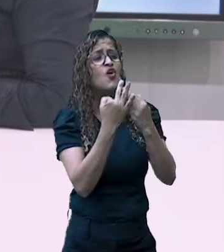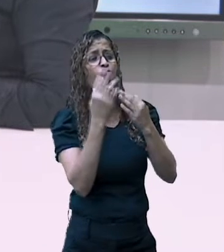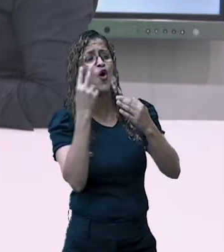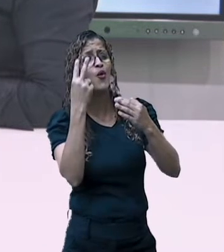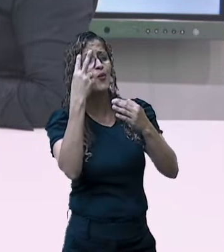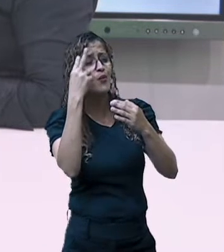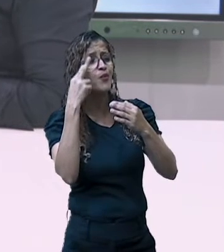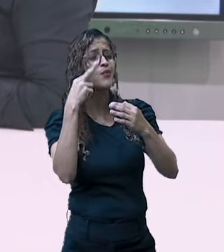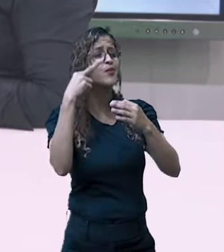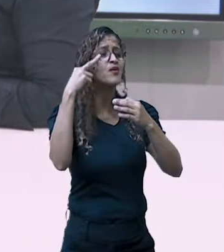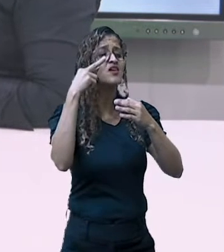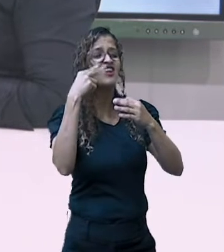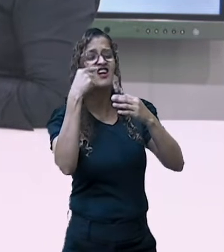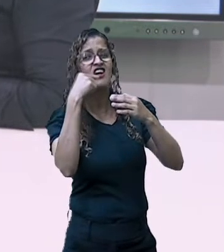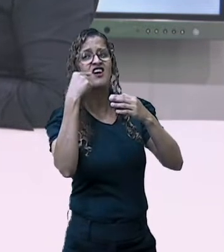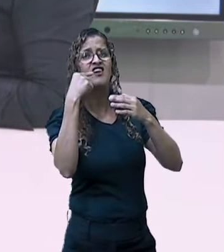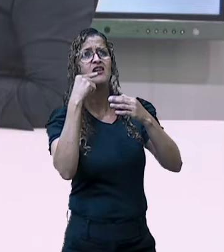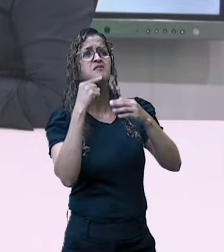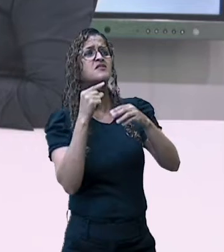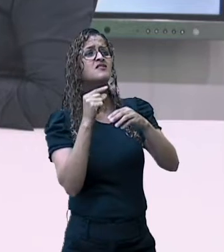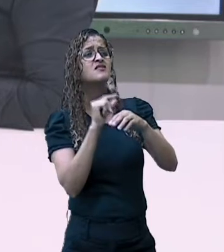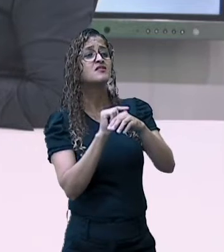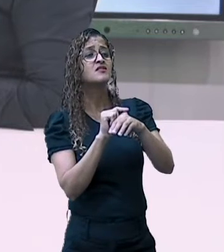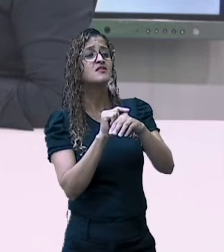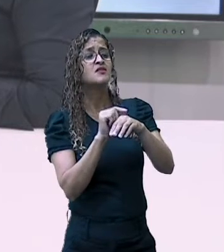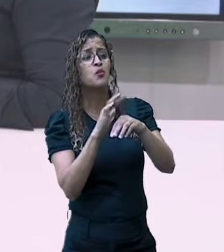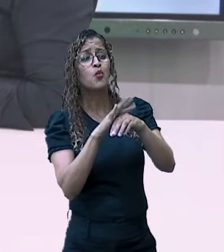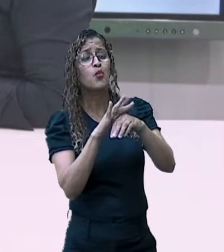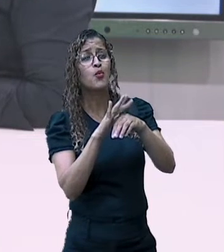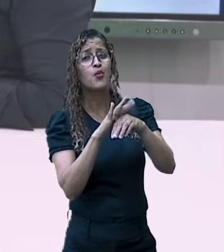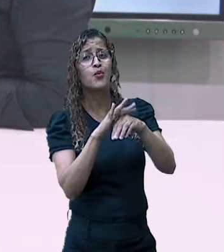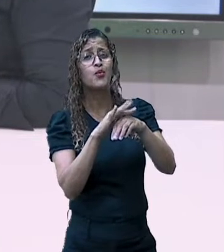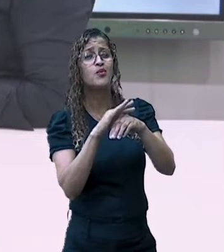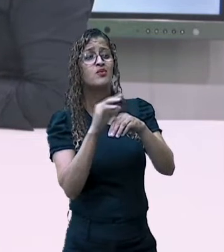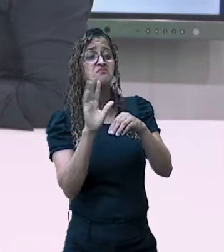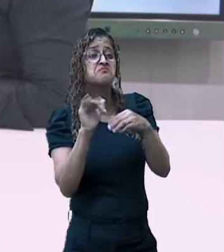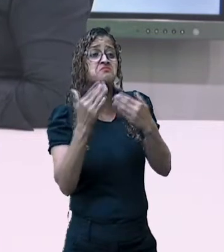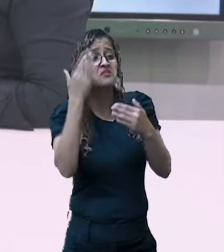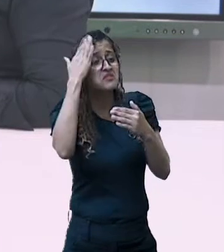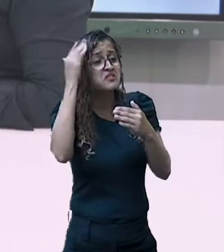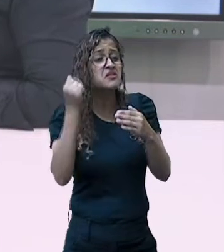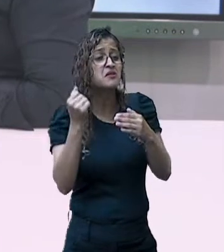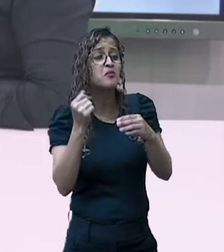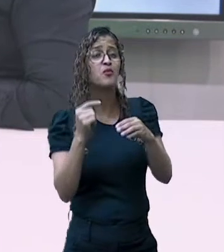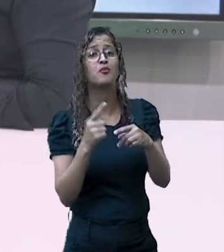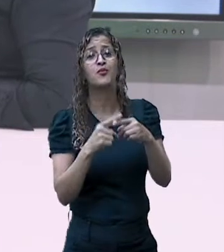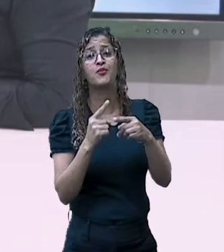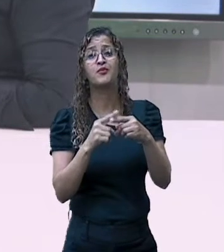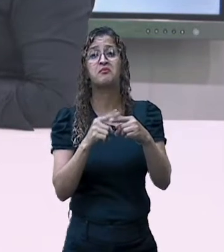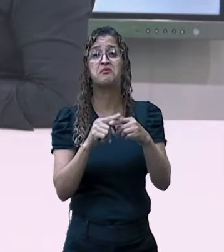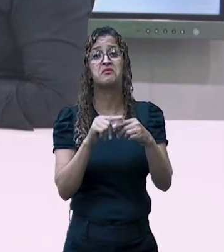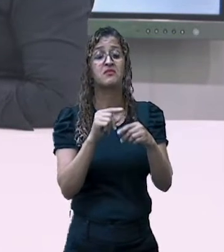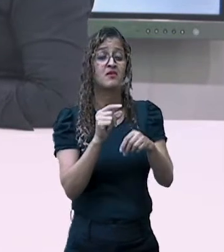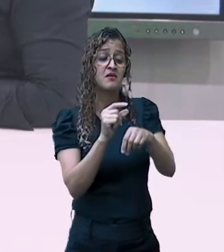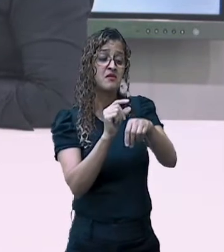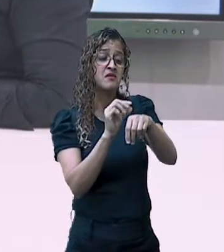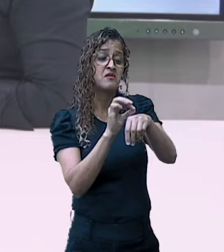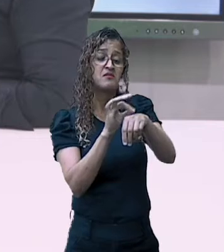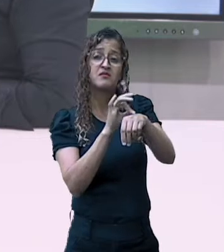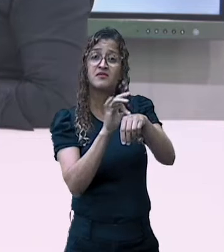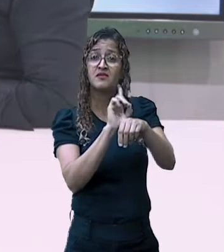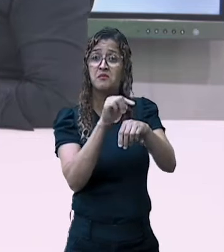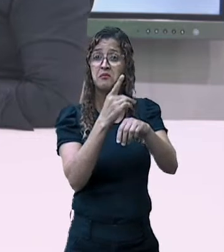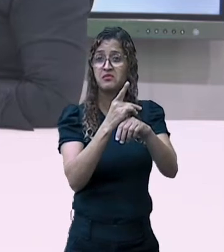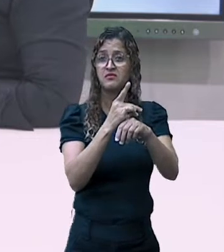Como se diz. Isso. Mas não sabendo que já está corroendo ali. Isso. A lesão cariosa, ela pode estar, a